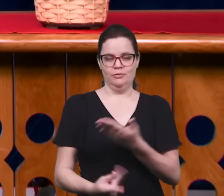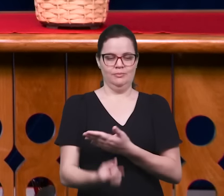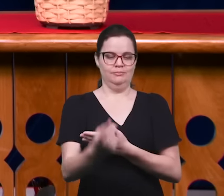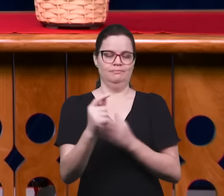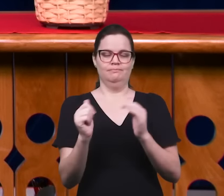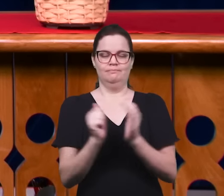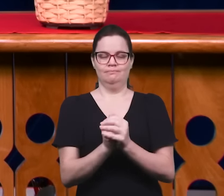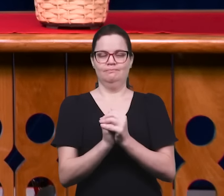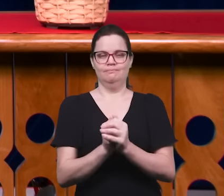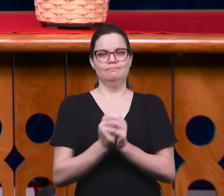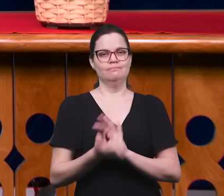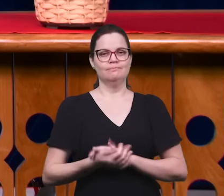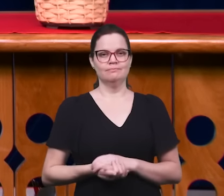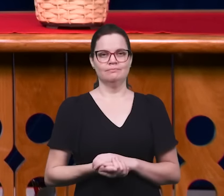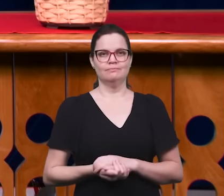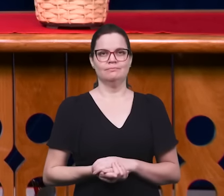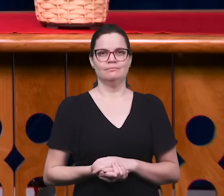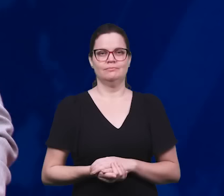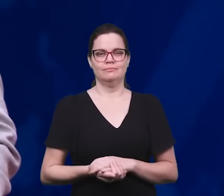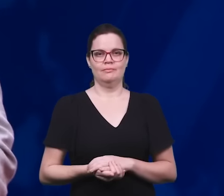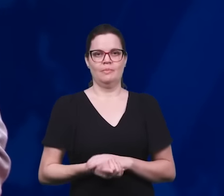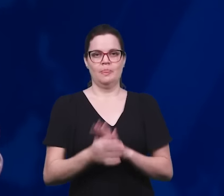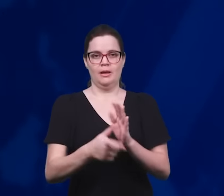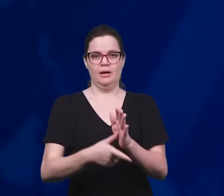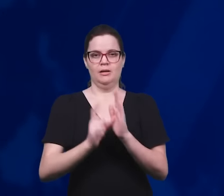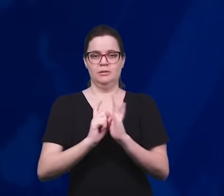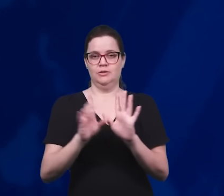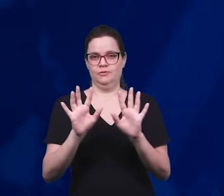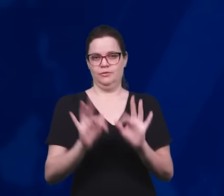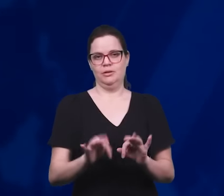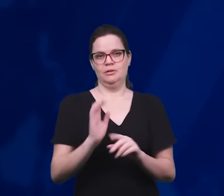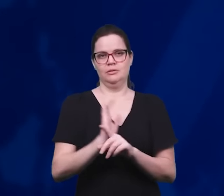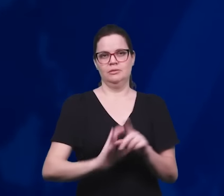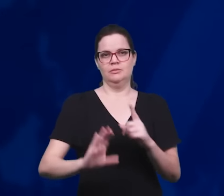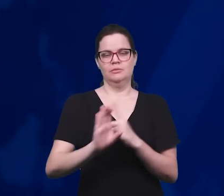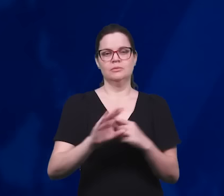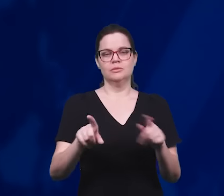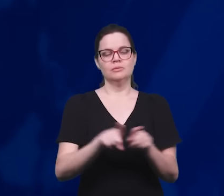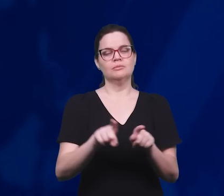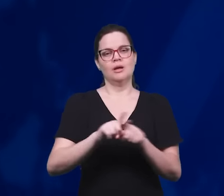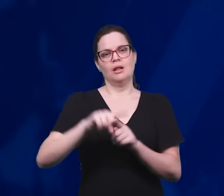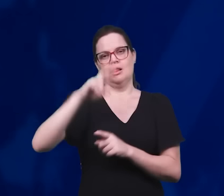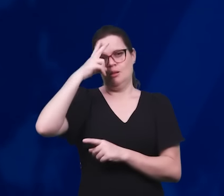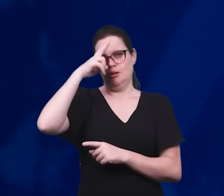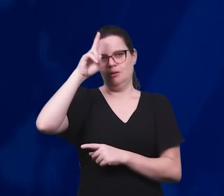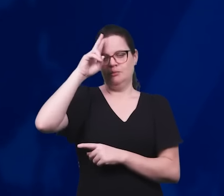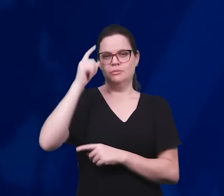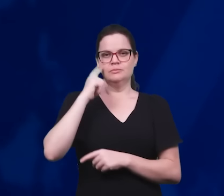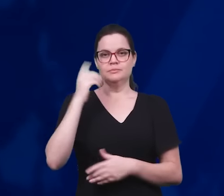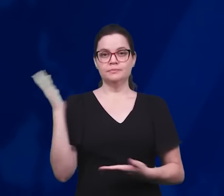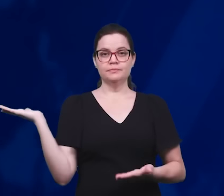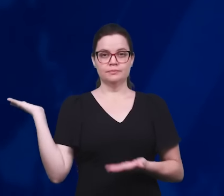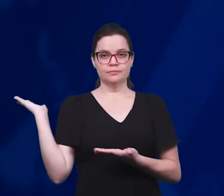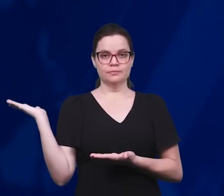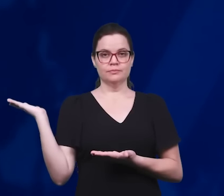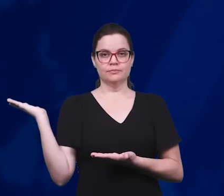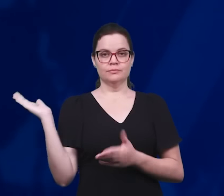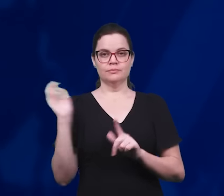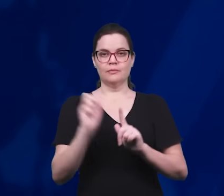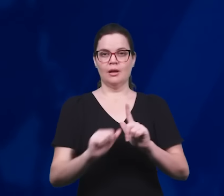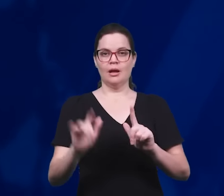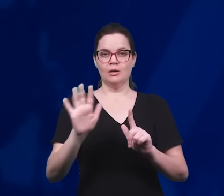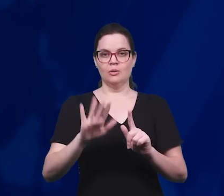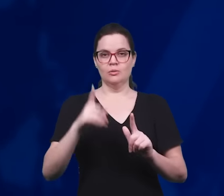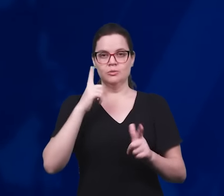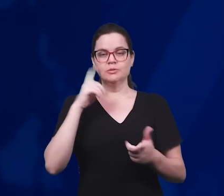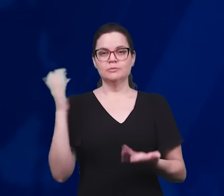sempre. Amém. Antes de encerrarmos este culto, também lembramos que está sendo projetado agora na tela um